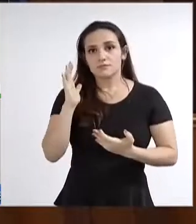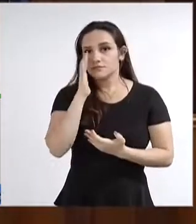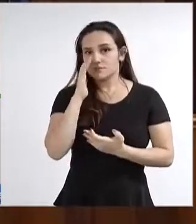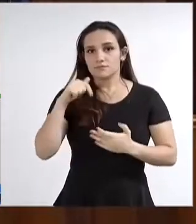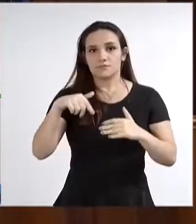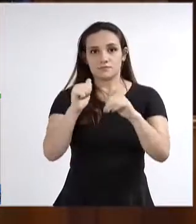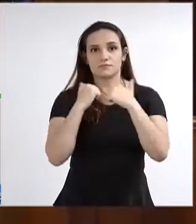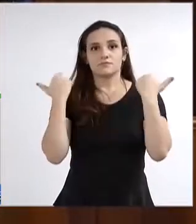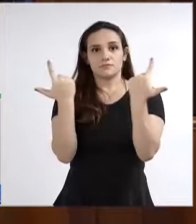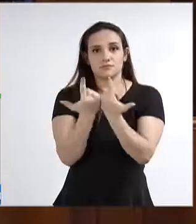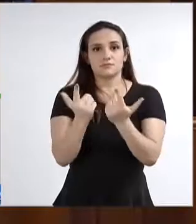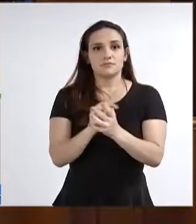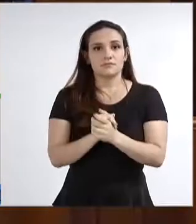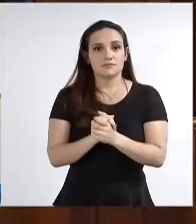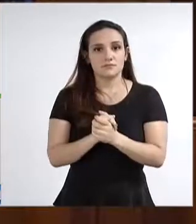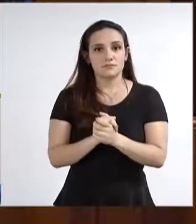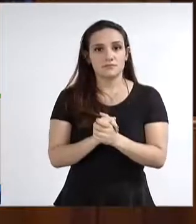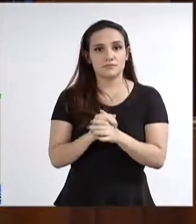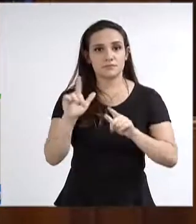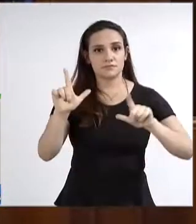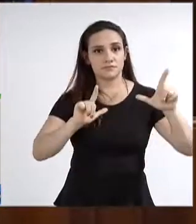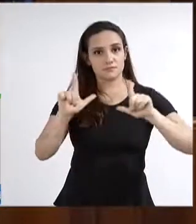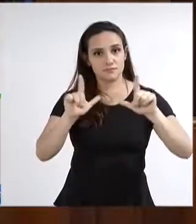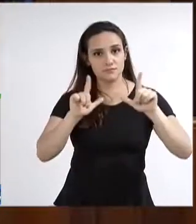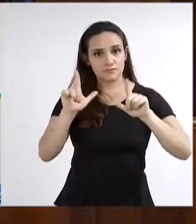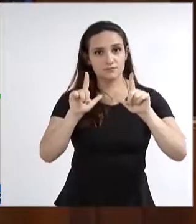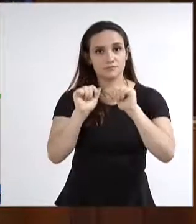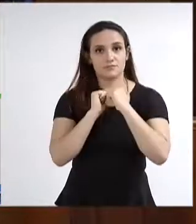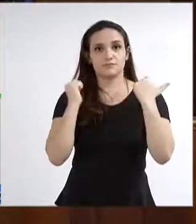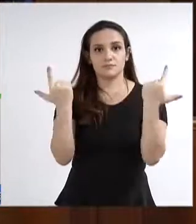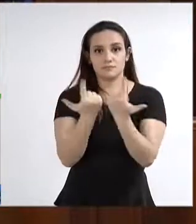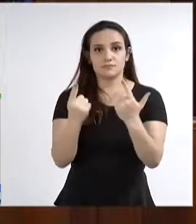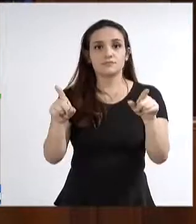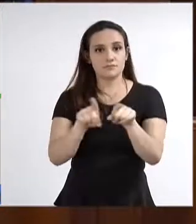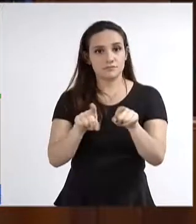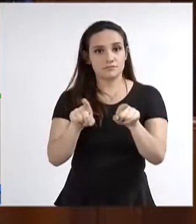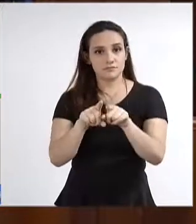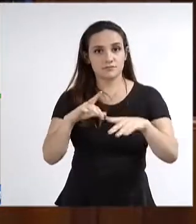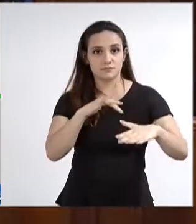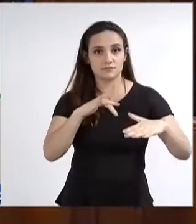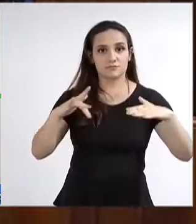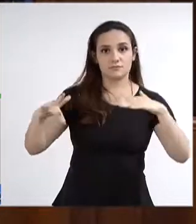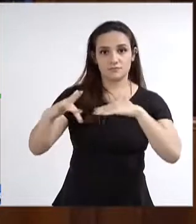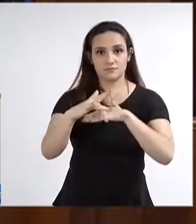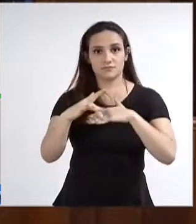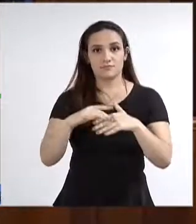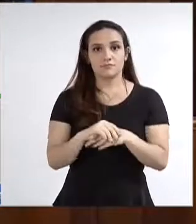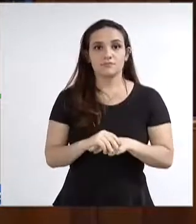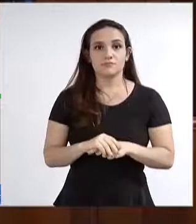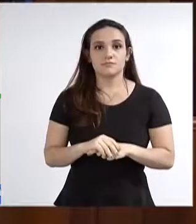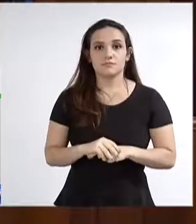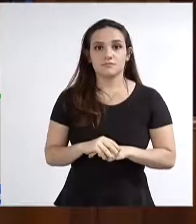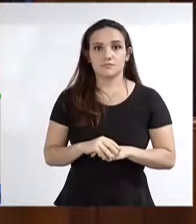casa, pela TV Assembleia e pelas redes sociais. Eu inicio